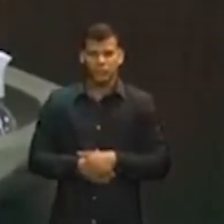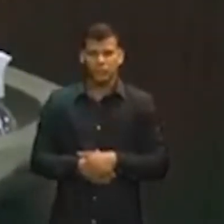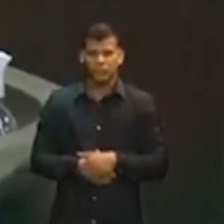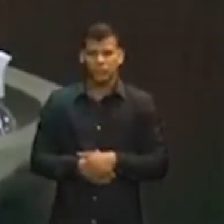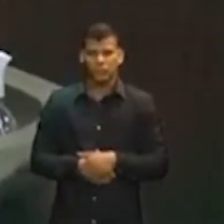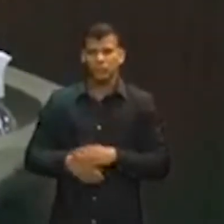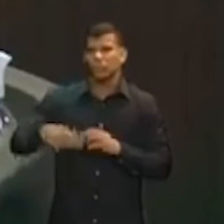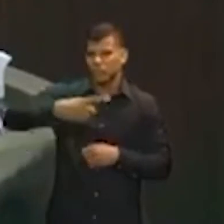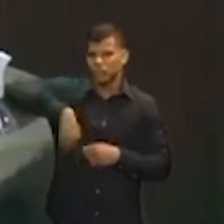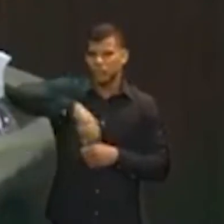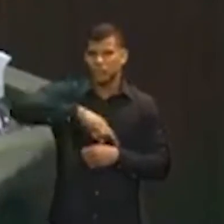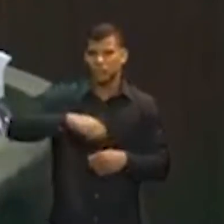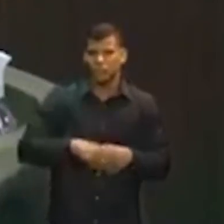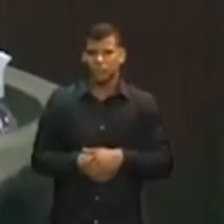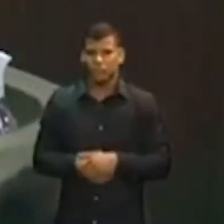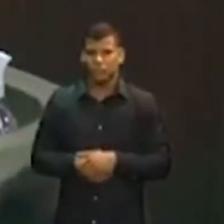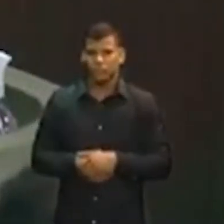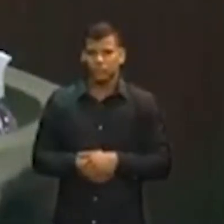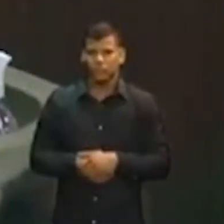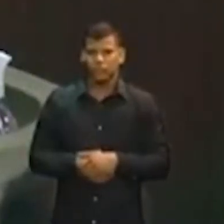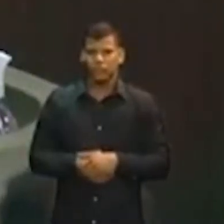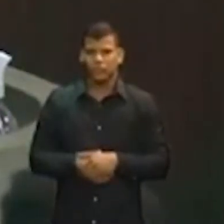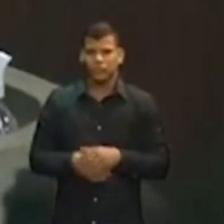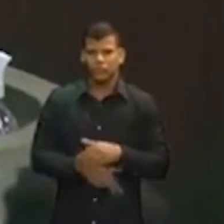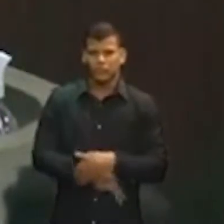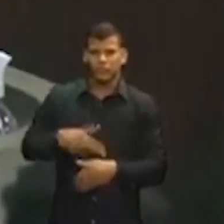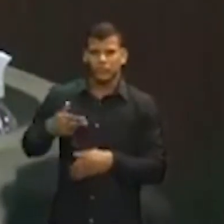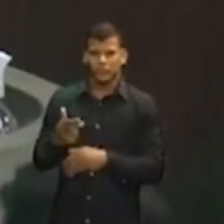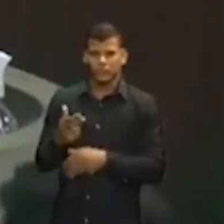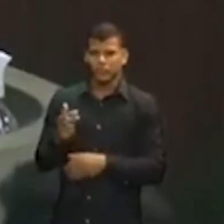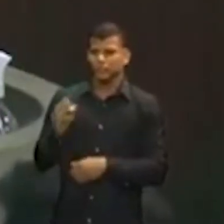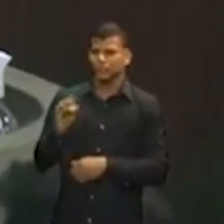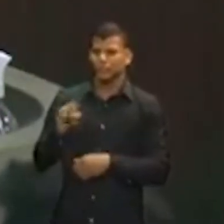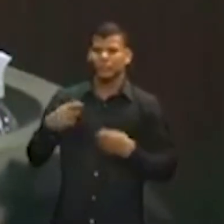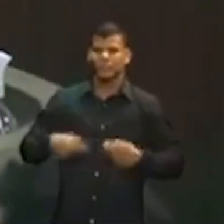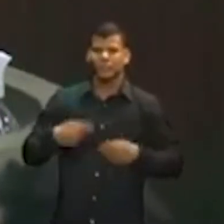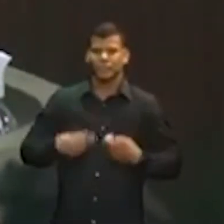tem homem de bem, e nós vamos pegar em arma, se for preciso,